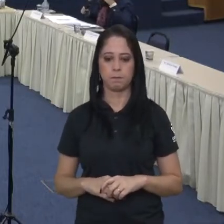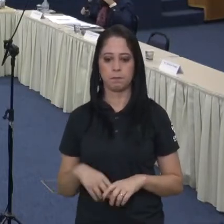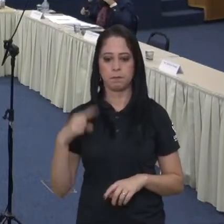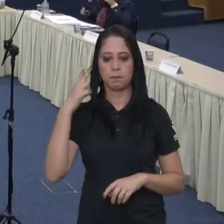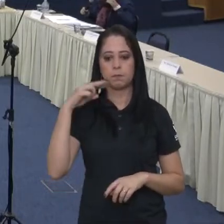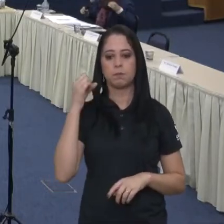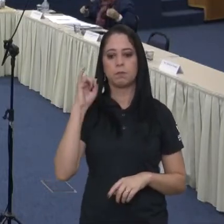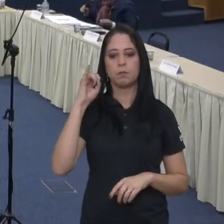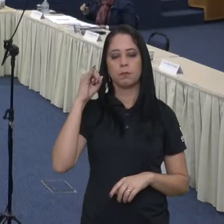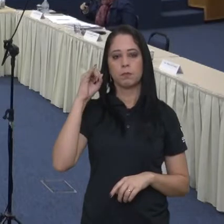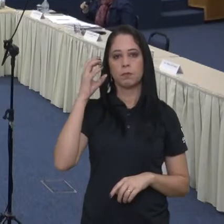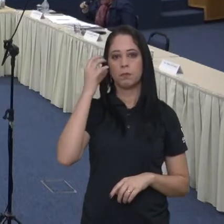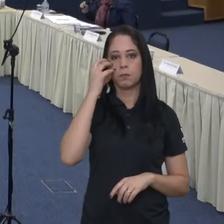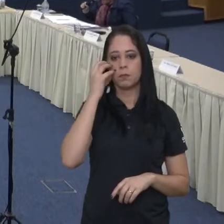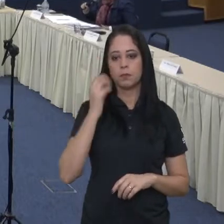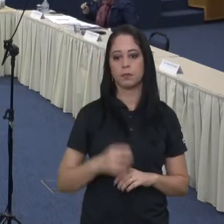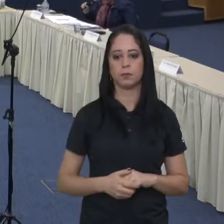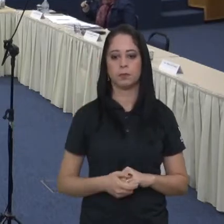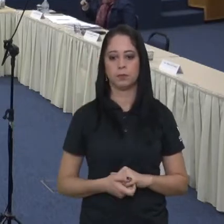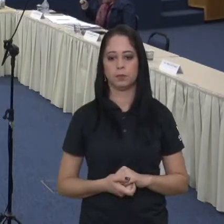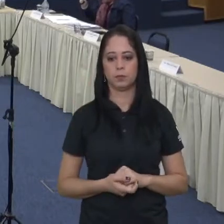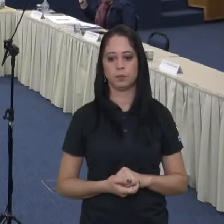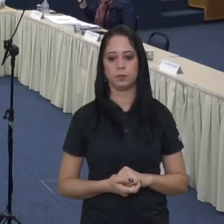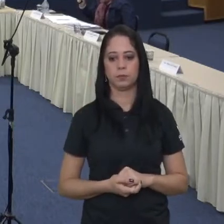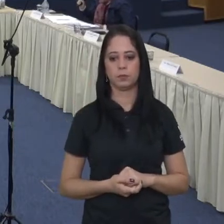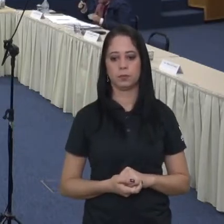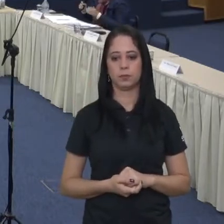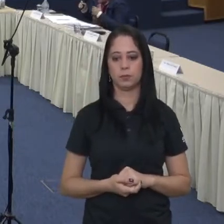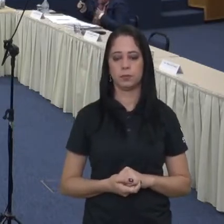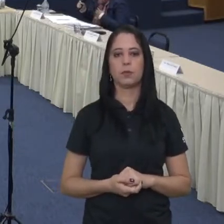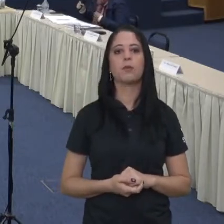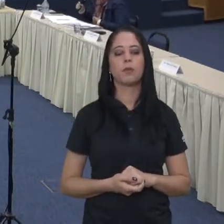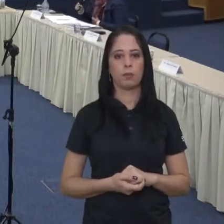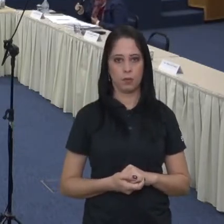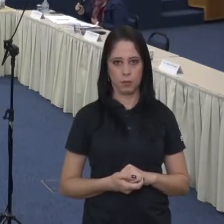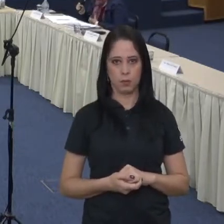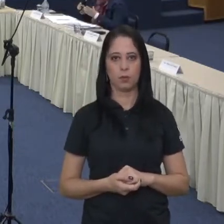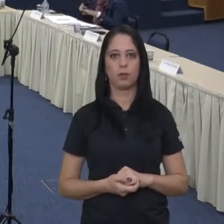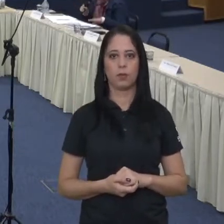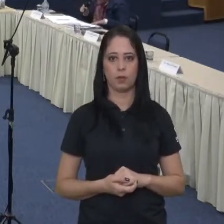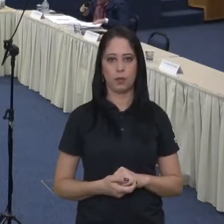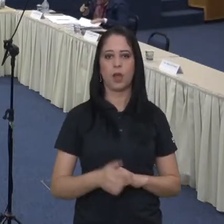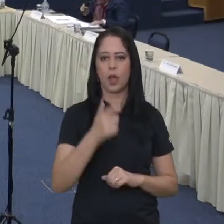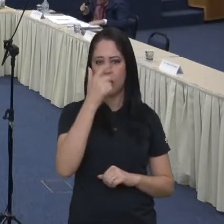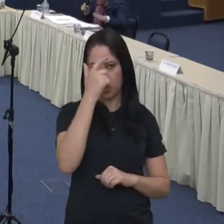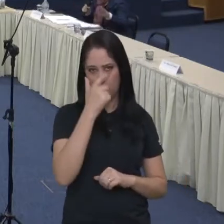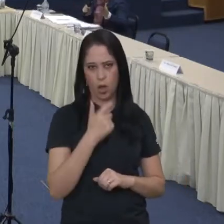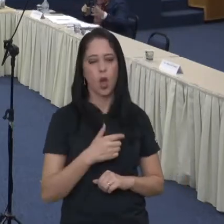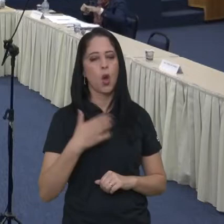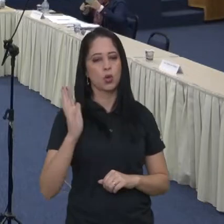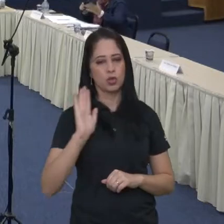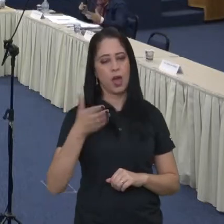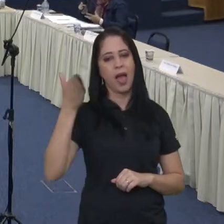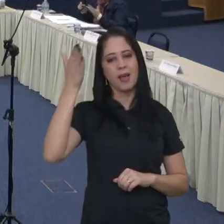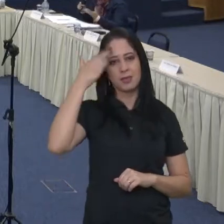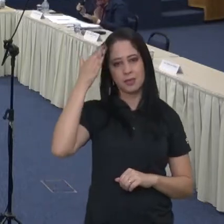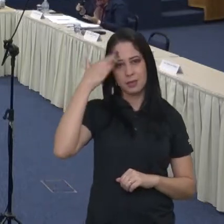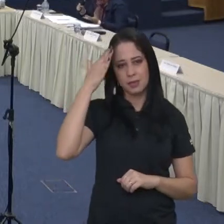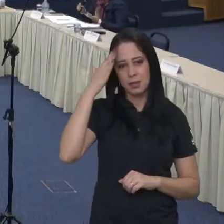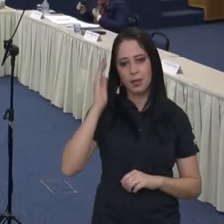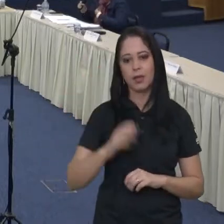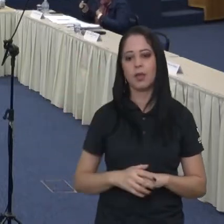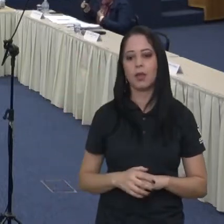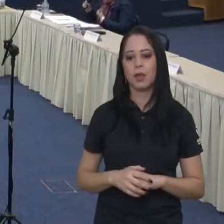Operadora Juliana. Bom, eu acompanho algumas questões de regularização de alguns bairros,